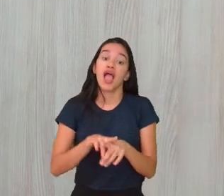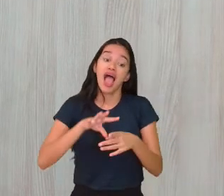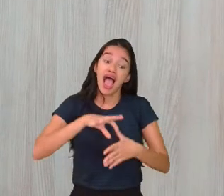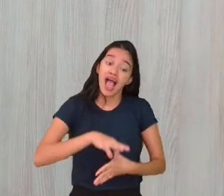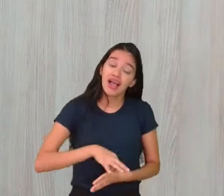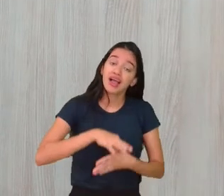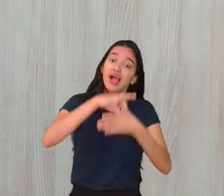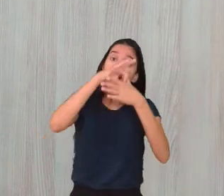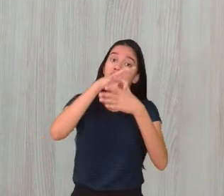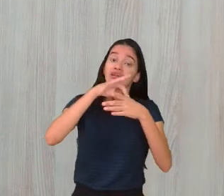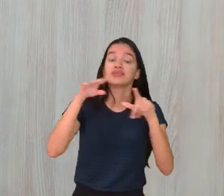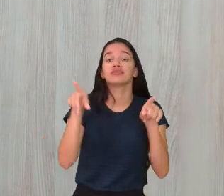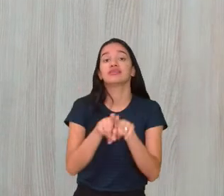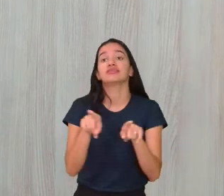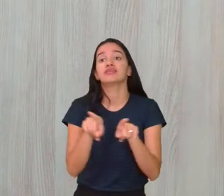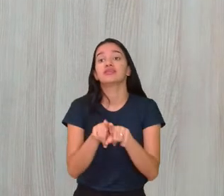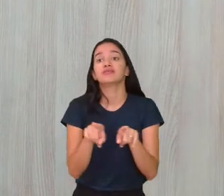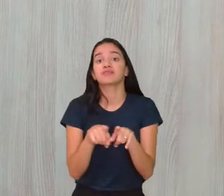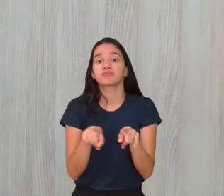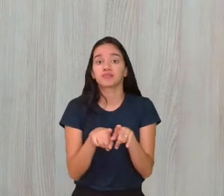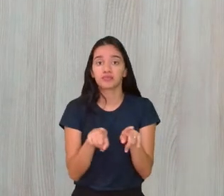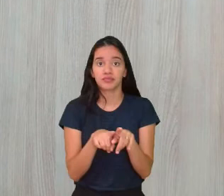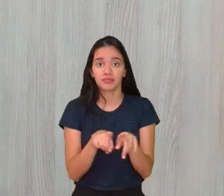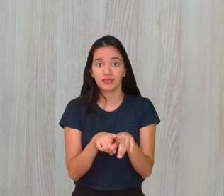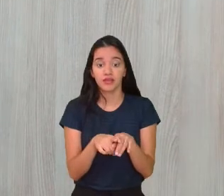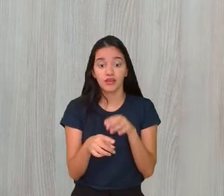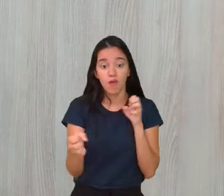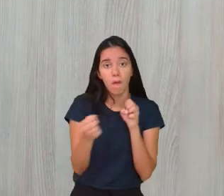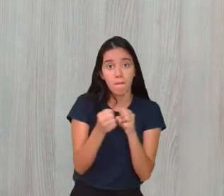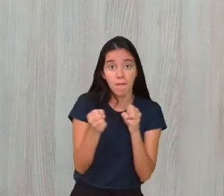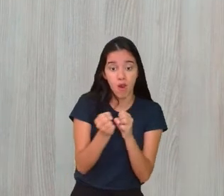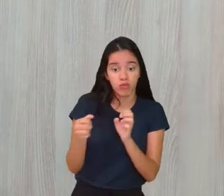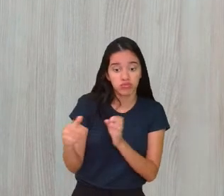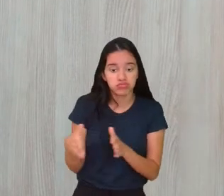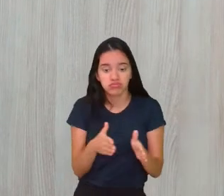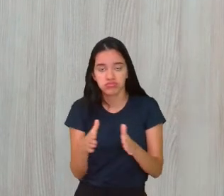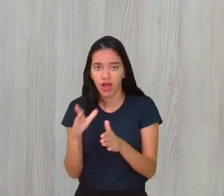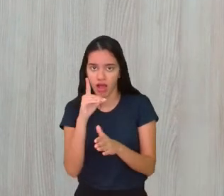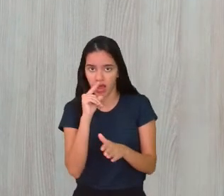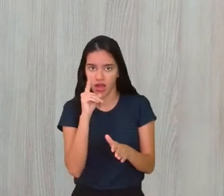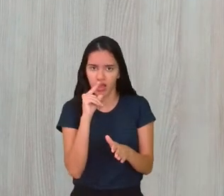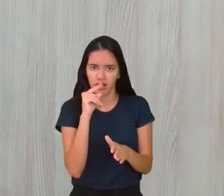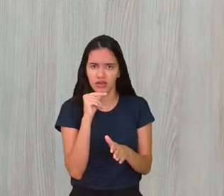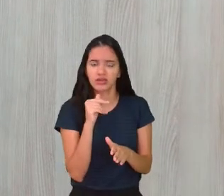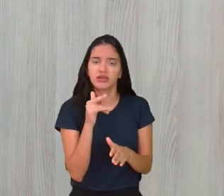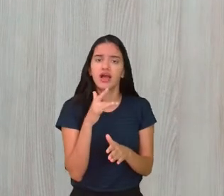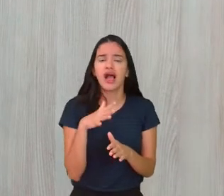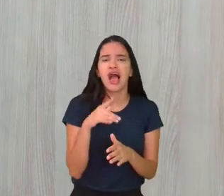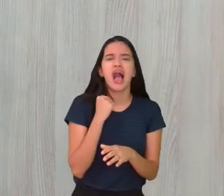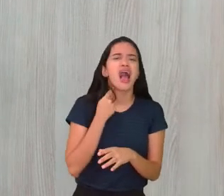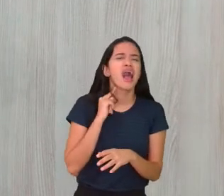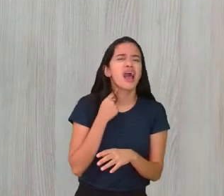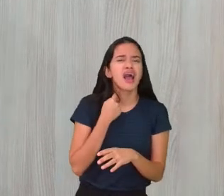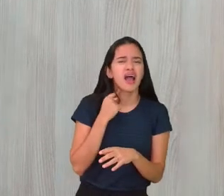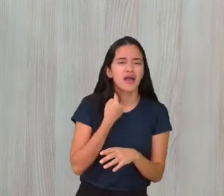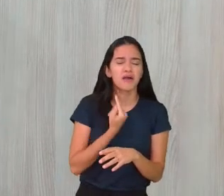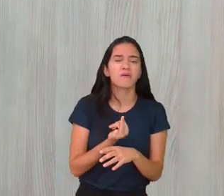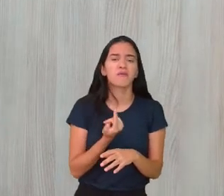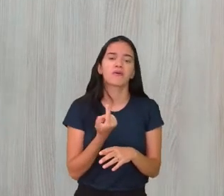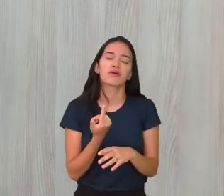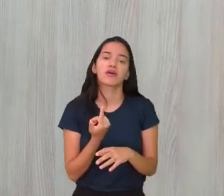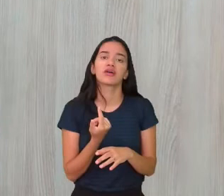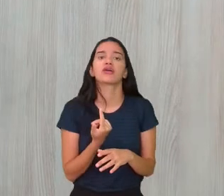né, de matadouros públicos próximo ao rio. Então, toda aquela água que é lavado, né, aí